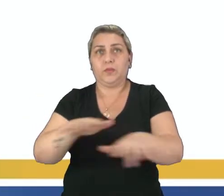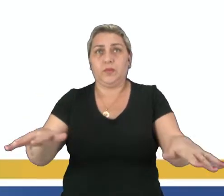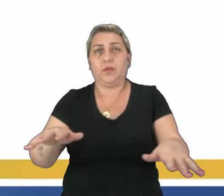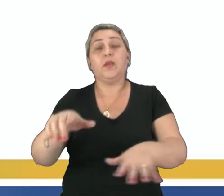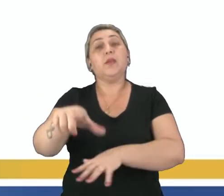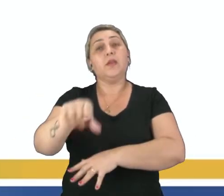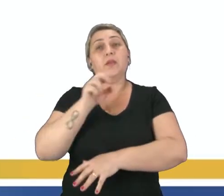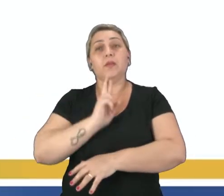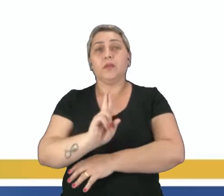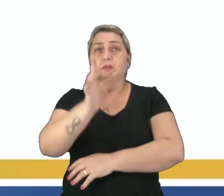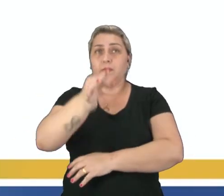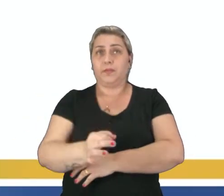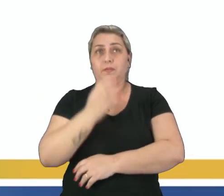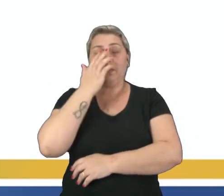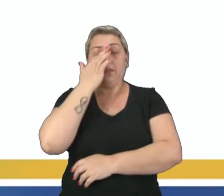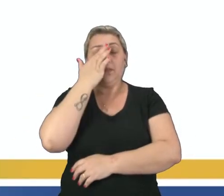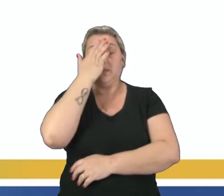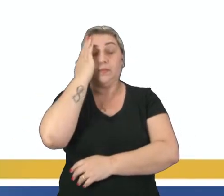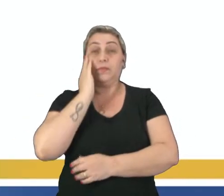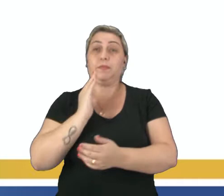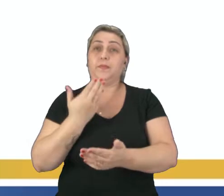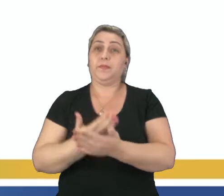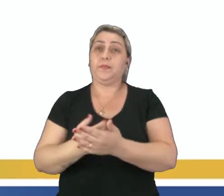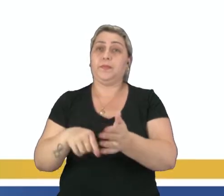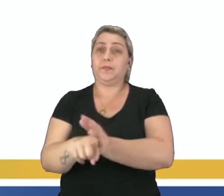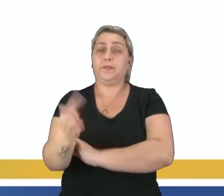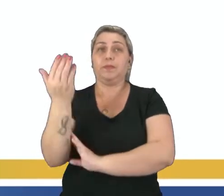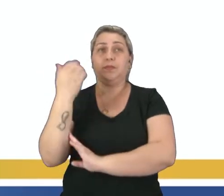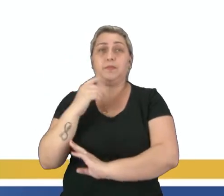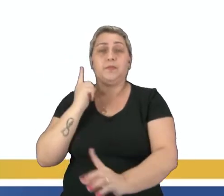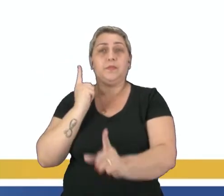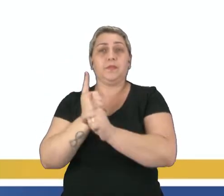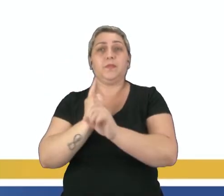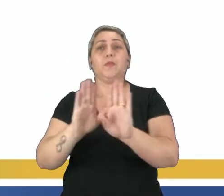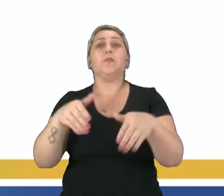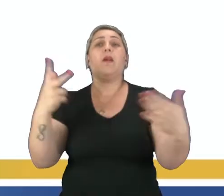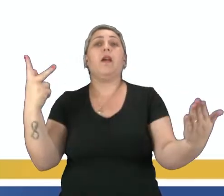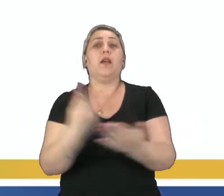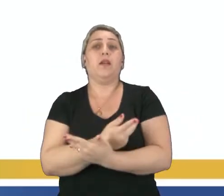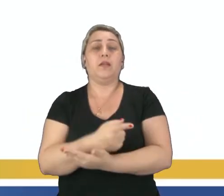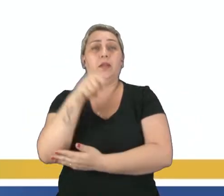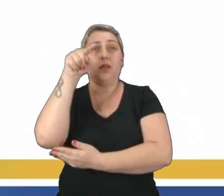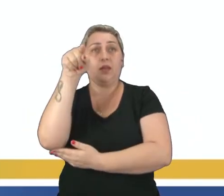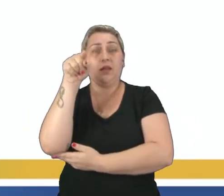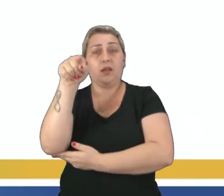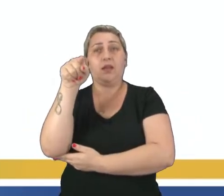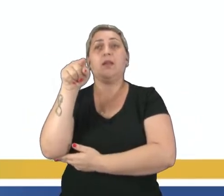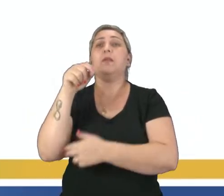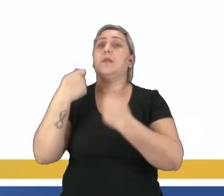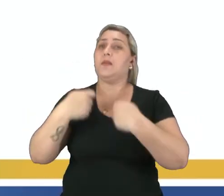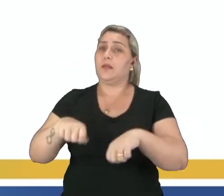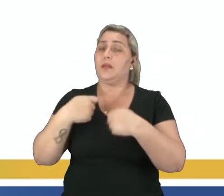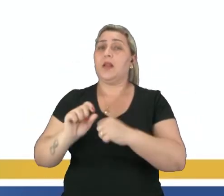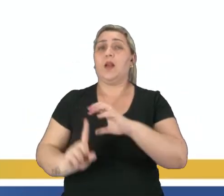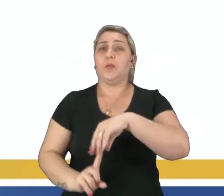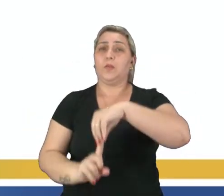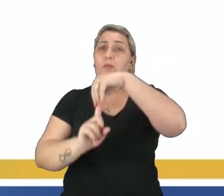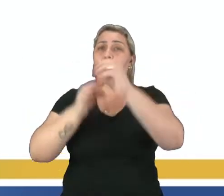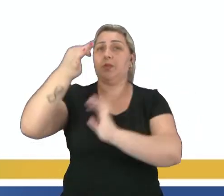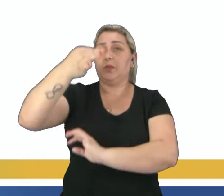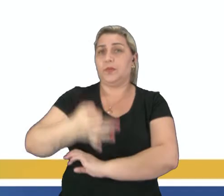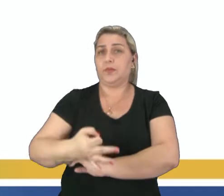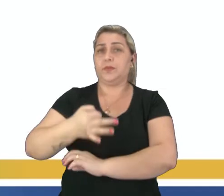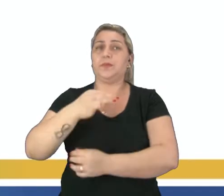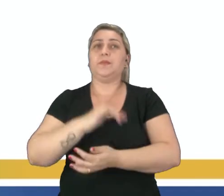os neurônios são responsáveis pelo recebimento e transmissão do impulso nervoso e possuem como partes principais os dendritos, o